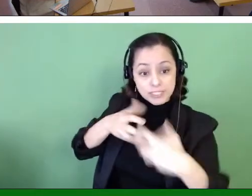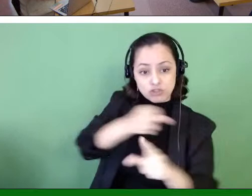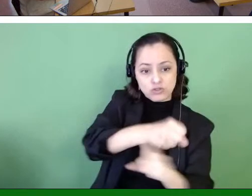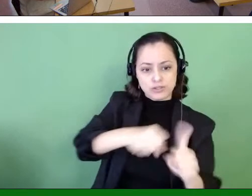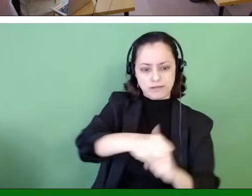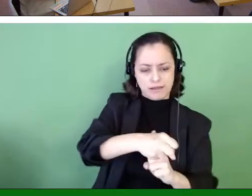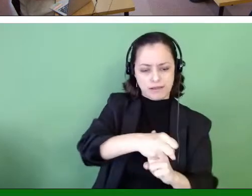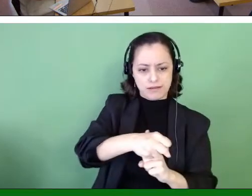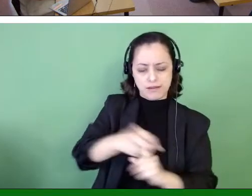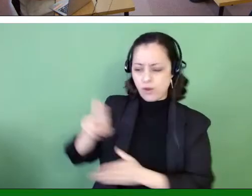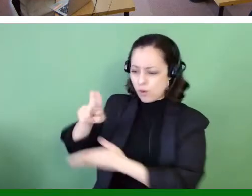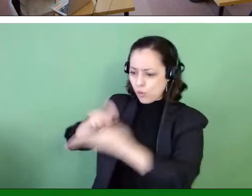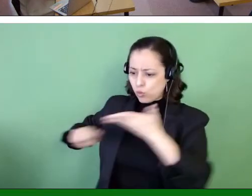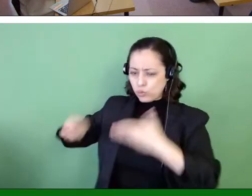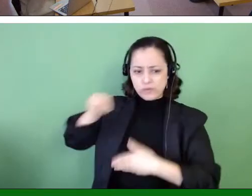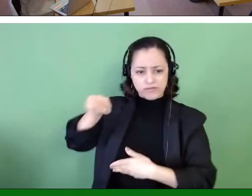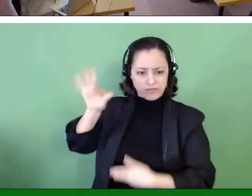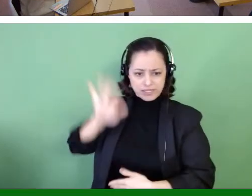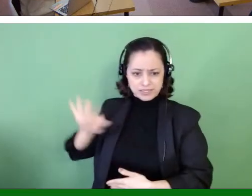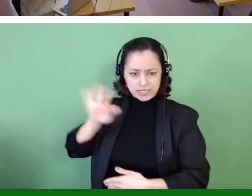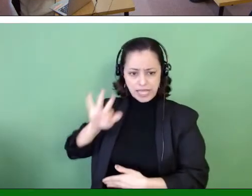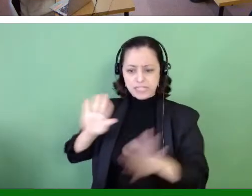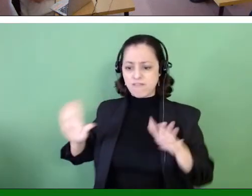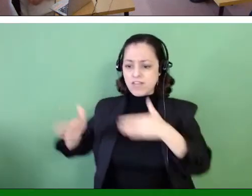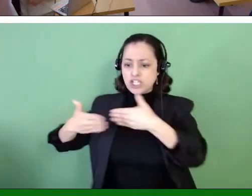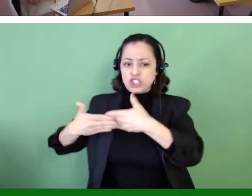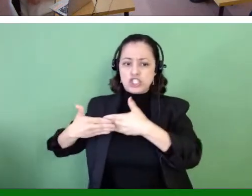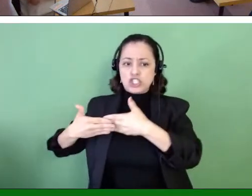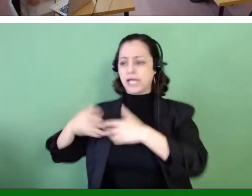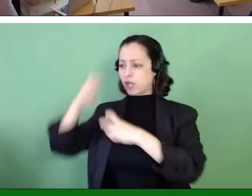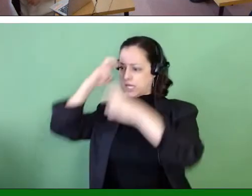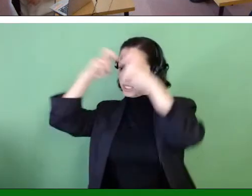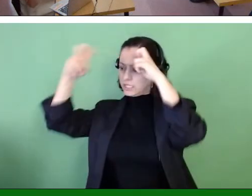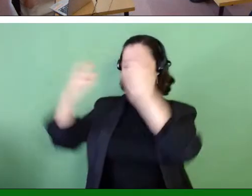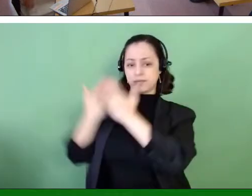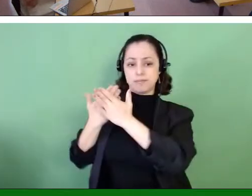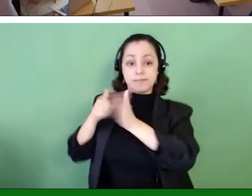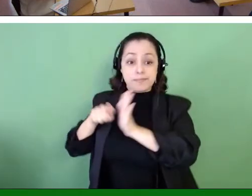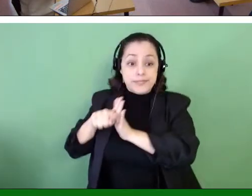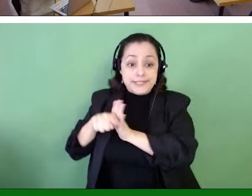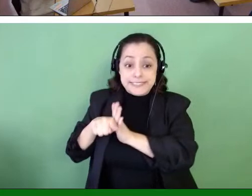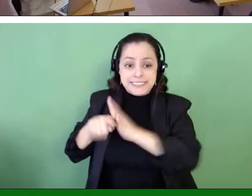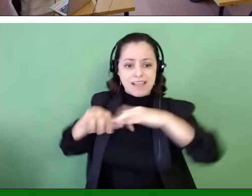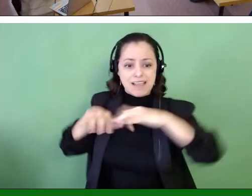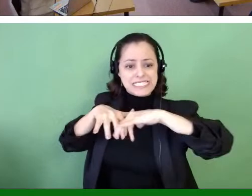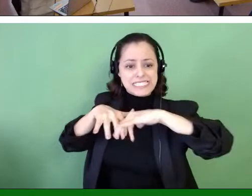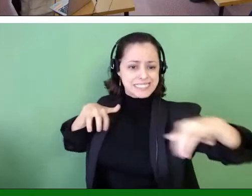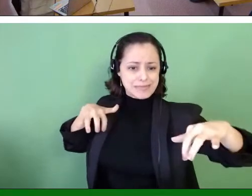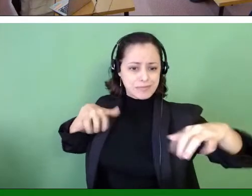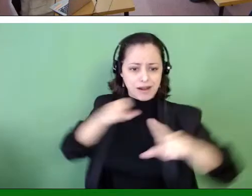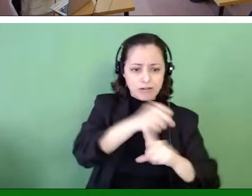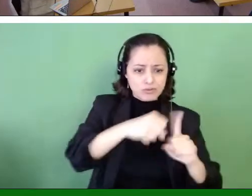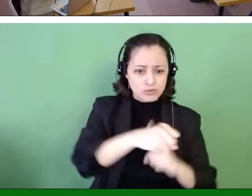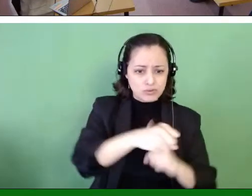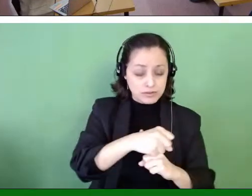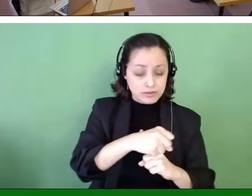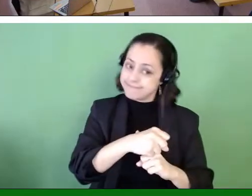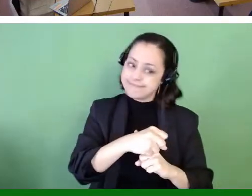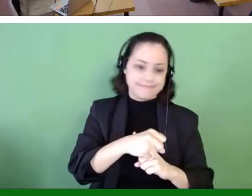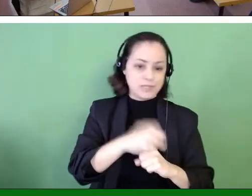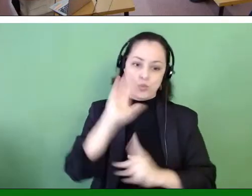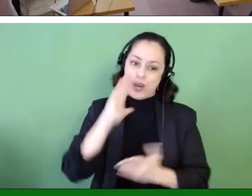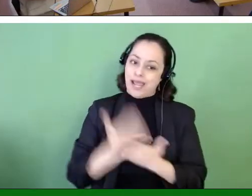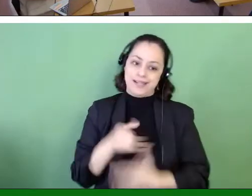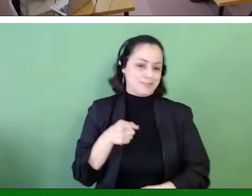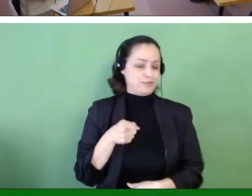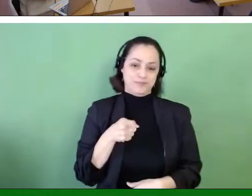bolha e que todo mundo fique ali, um monte de gente, intelectual, pesquisador e etc e tal, mas e aí? E o resto? Então, é por